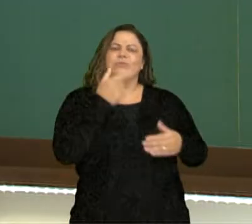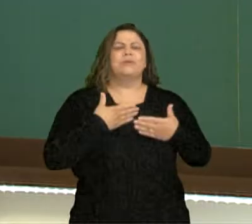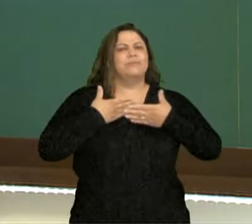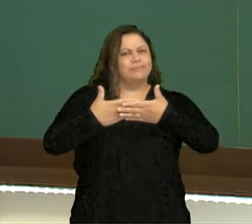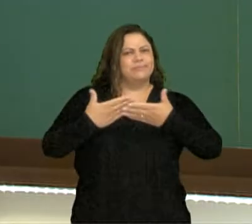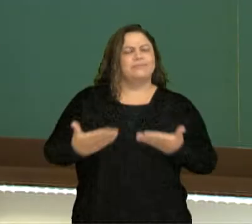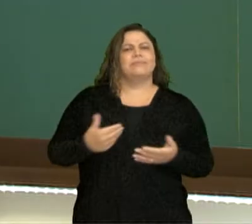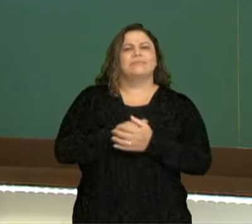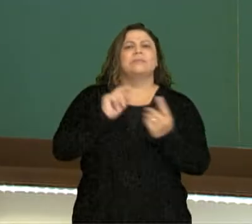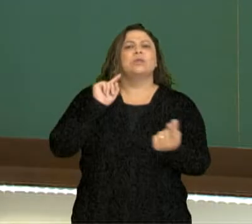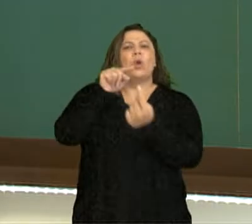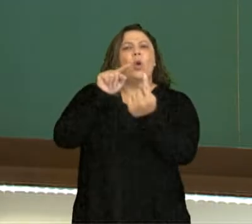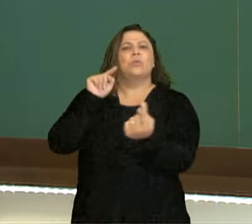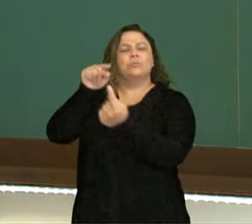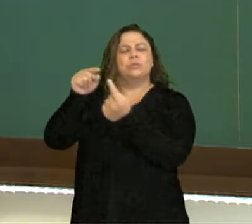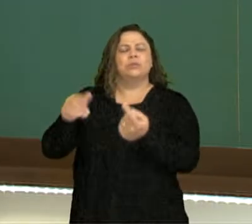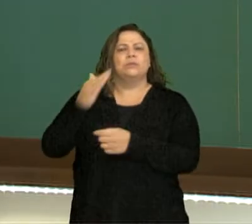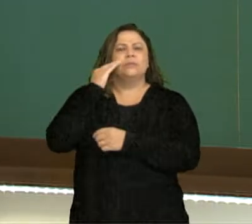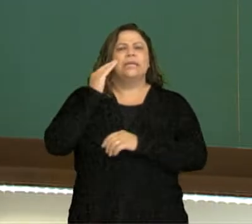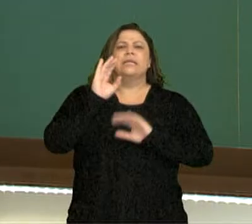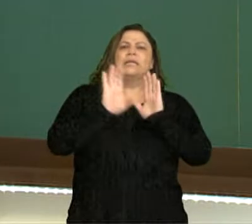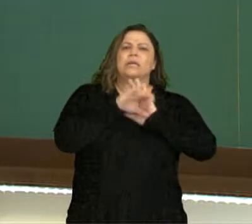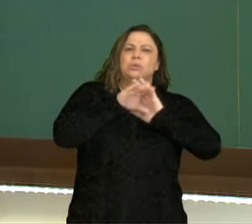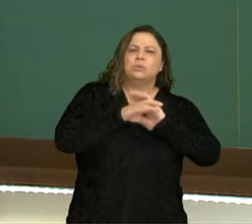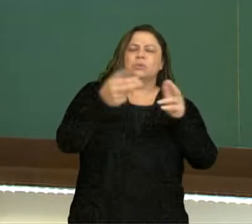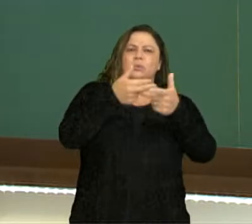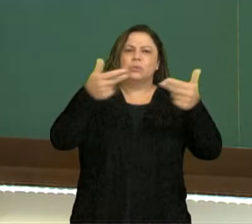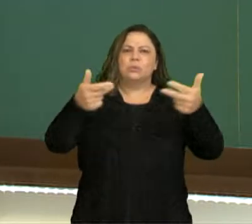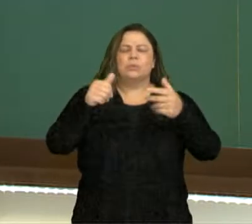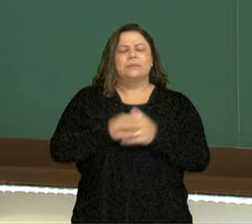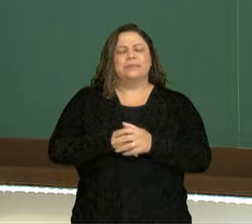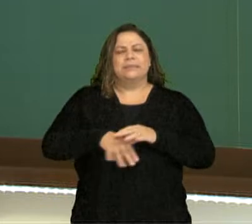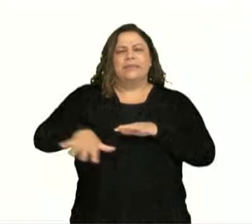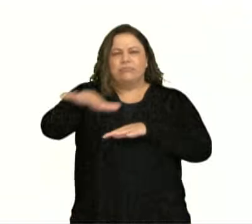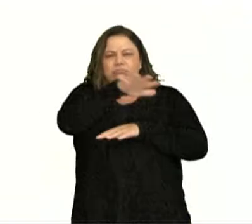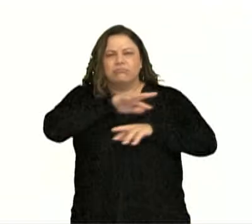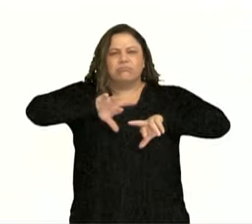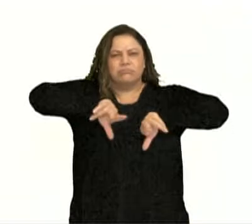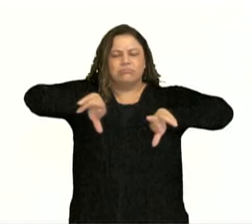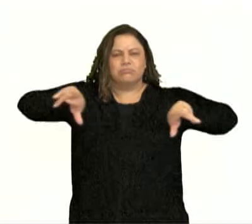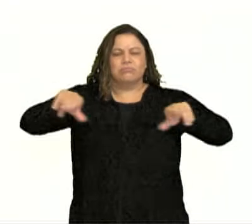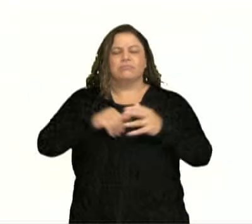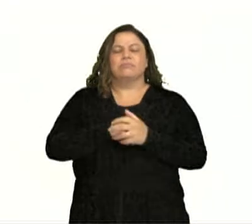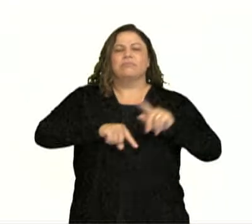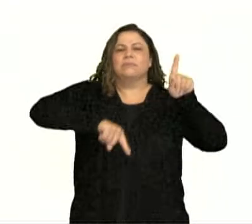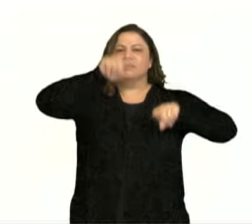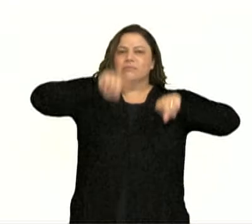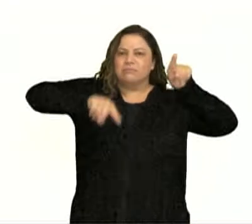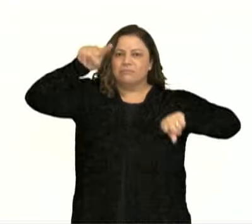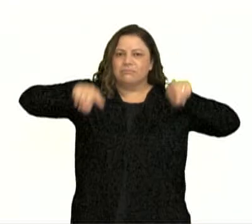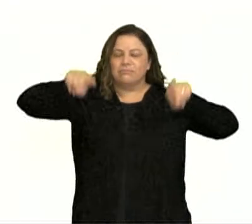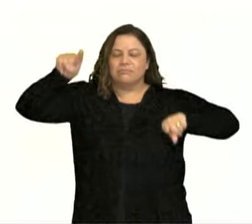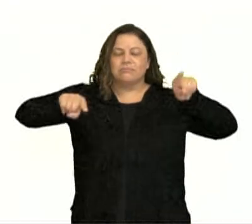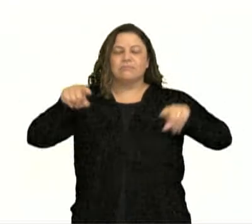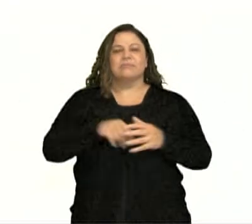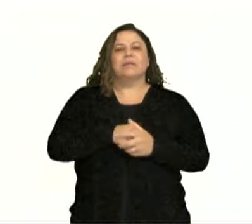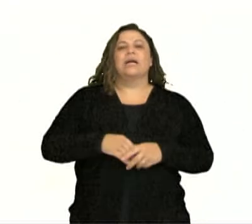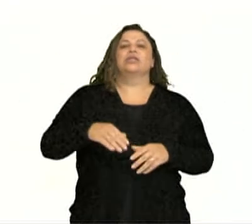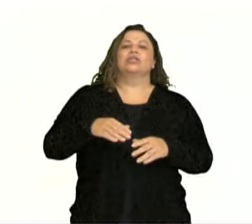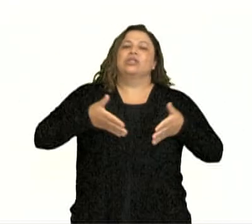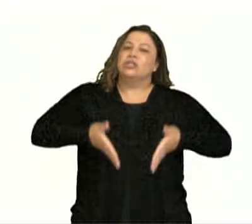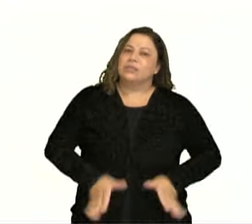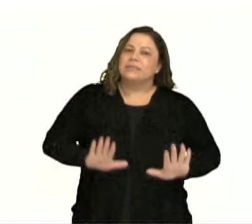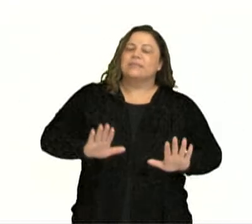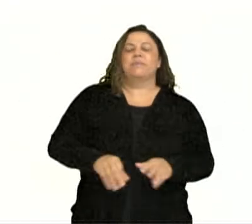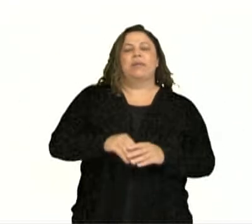Objetivos: compreender os conceitos demográficos relacionados à taxa de natalidade, taxa de mortalidade